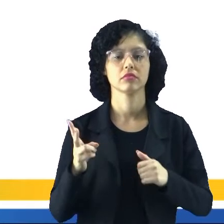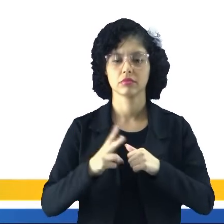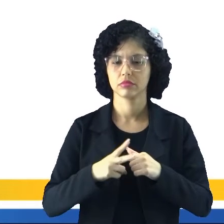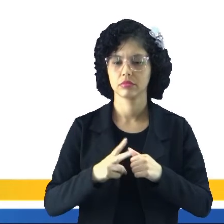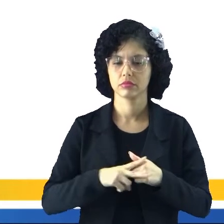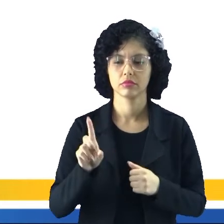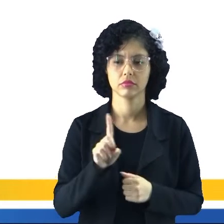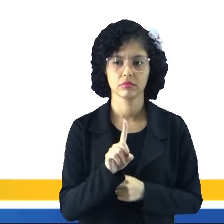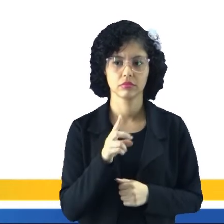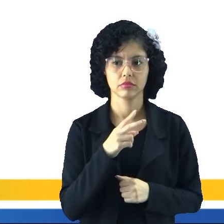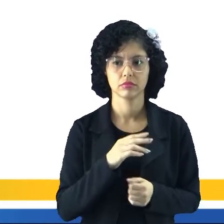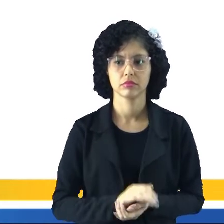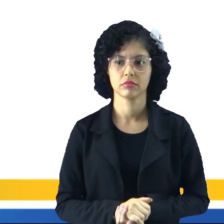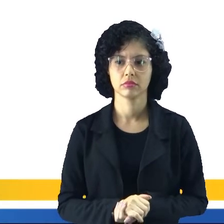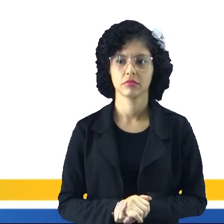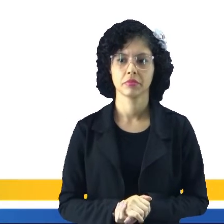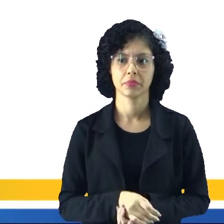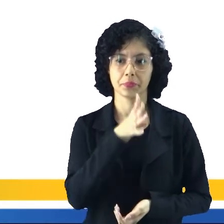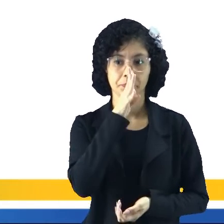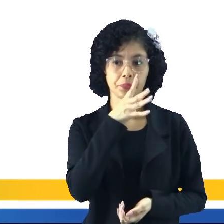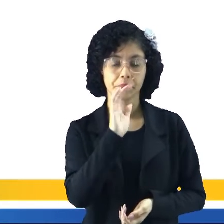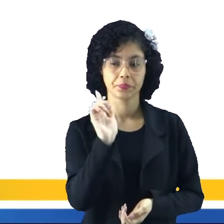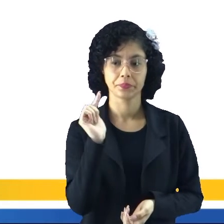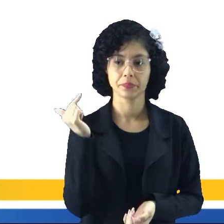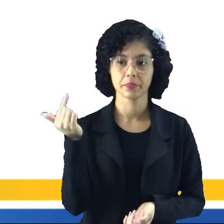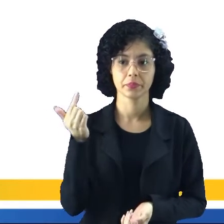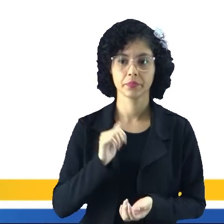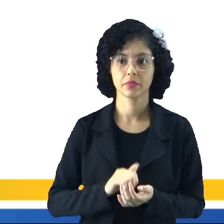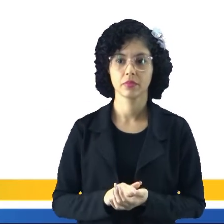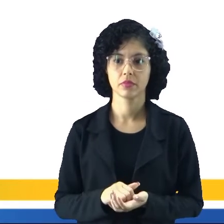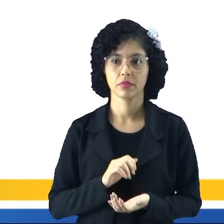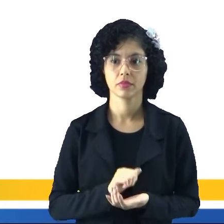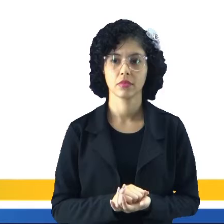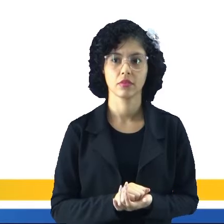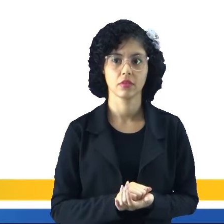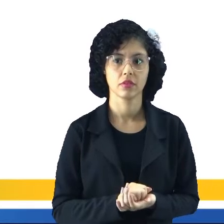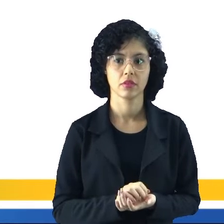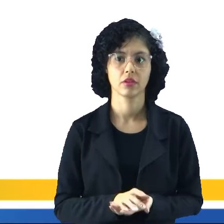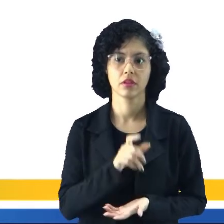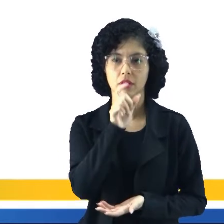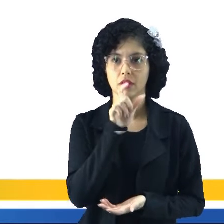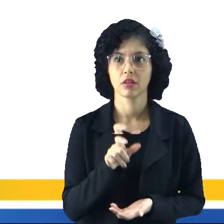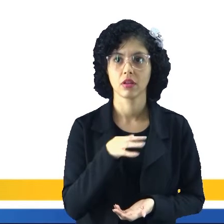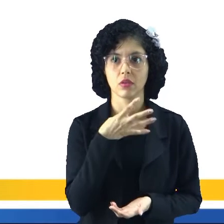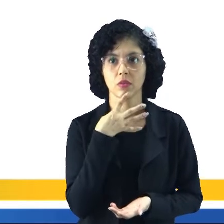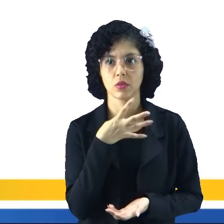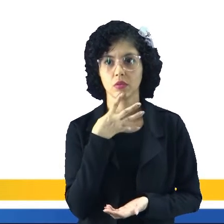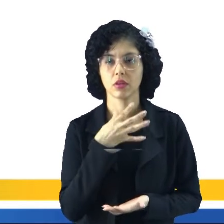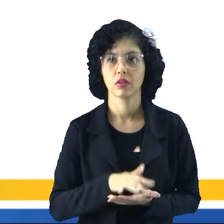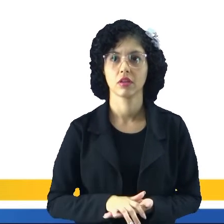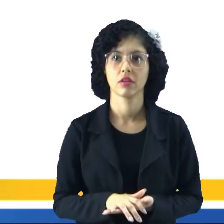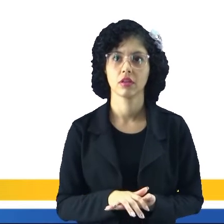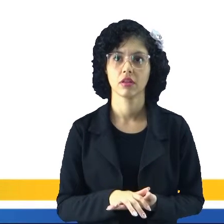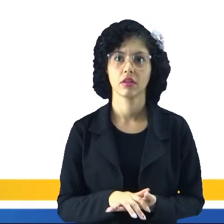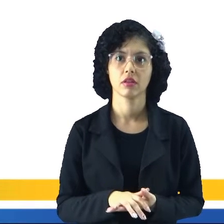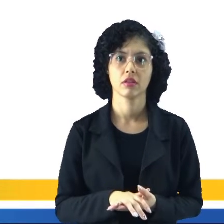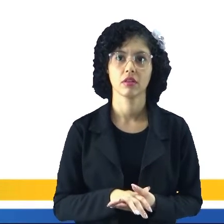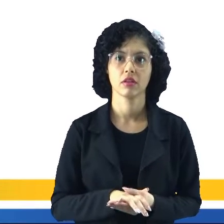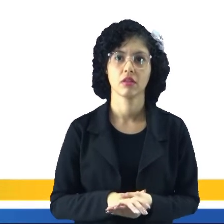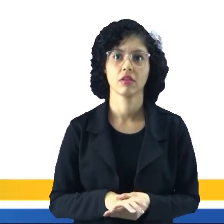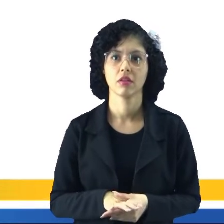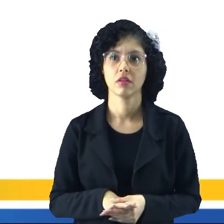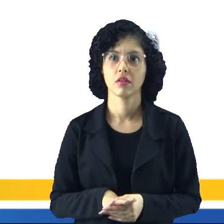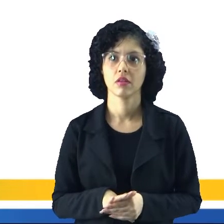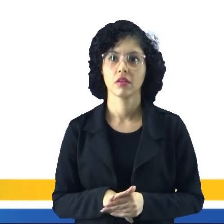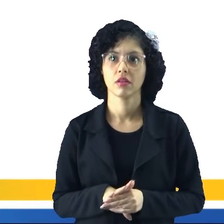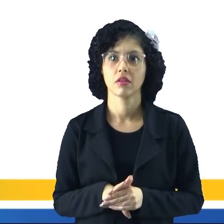verbal, e aí temos outra crítica, né, aí essa charge é do Gaturro, né, um personagem bem conhecido aí, se você